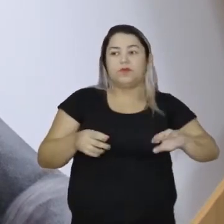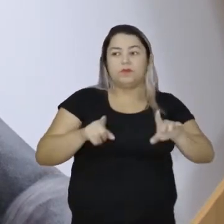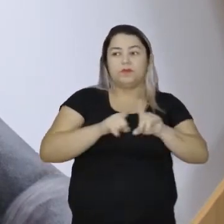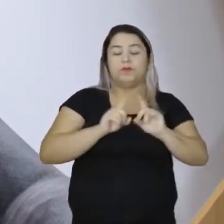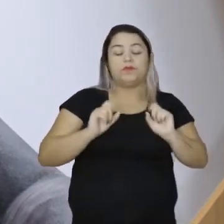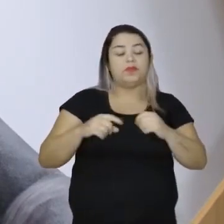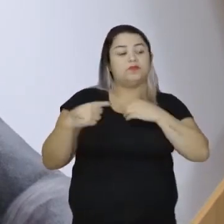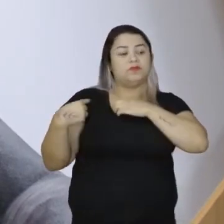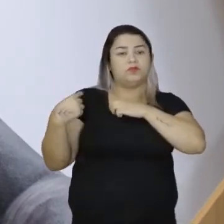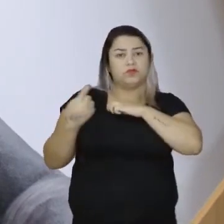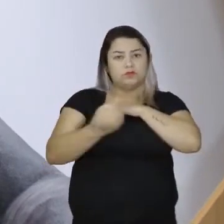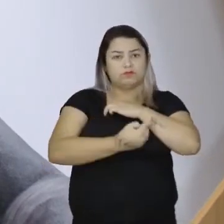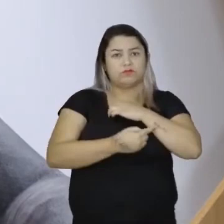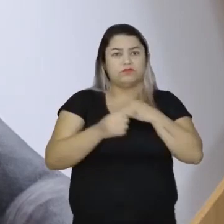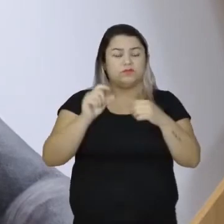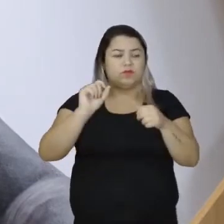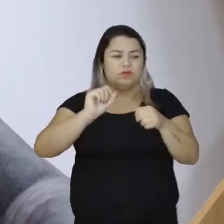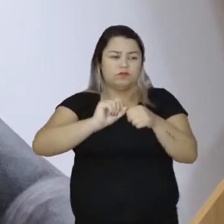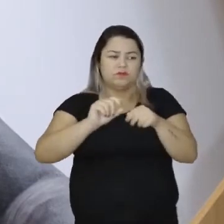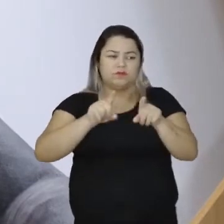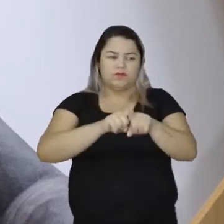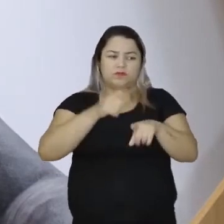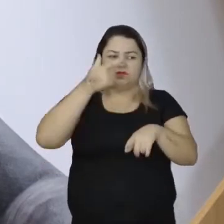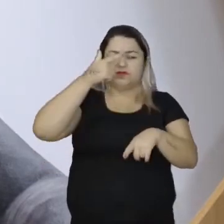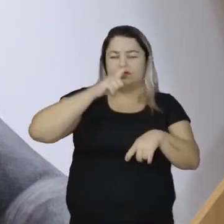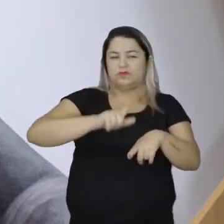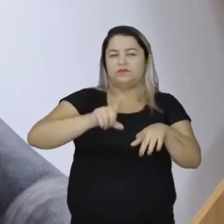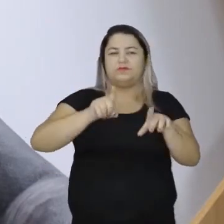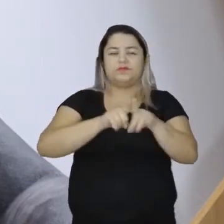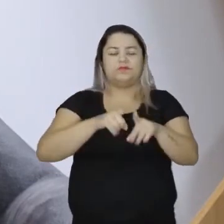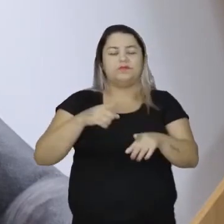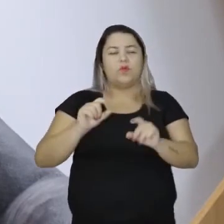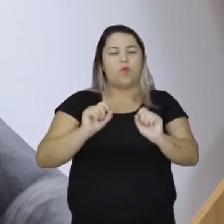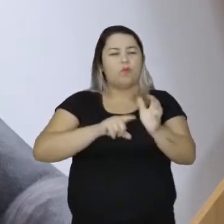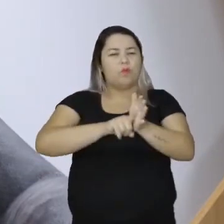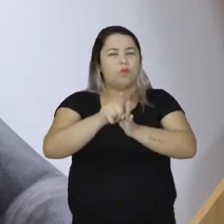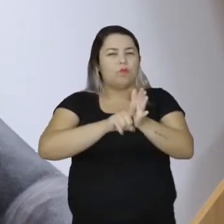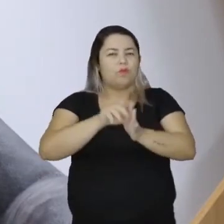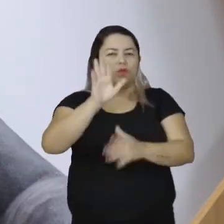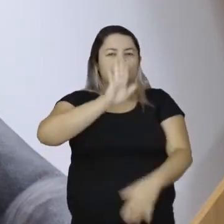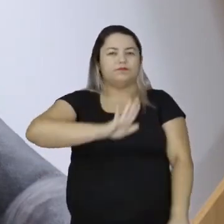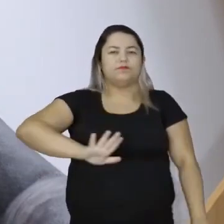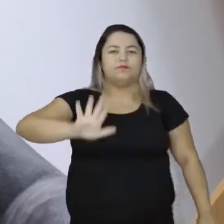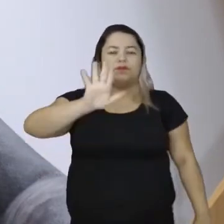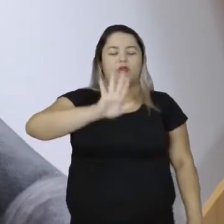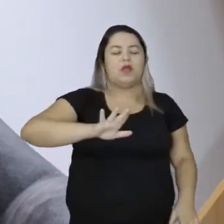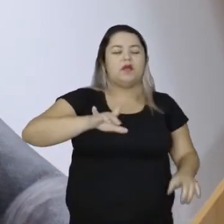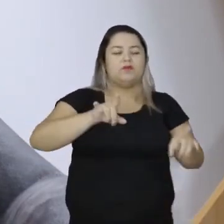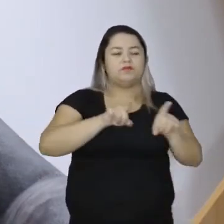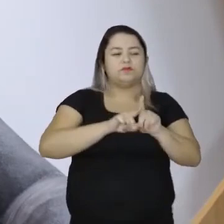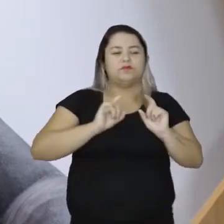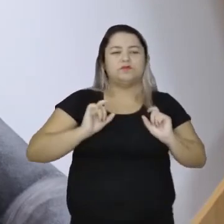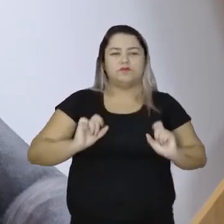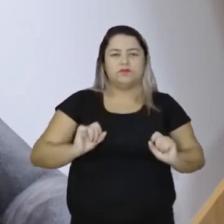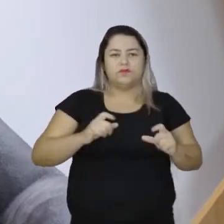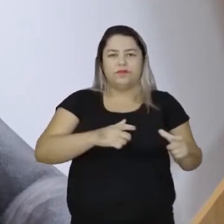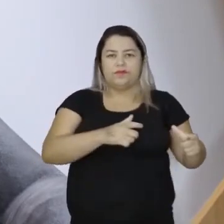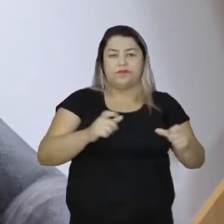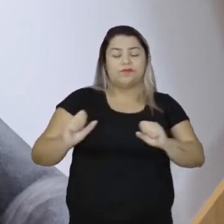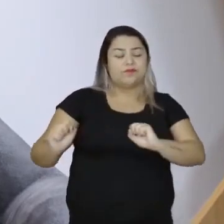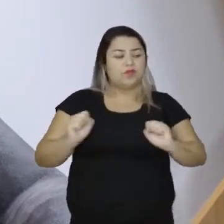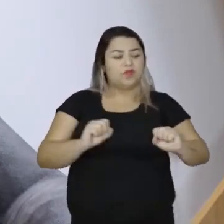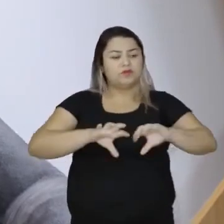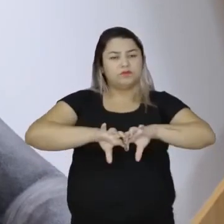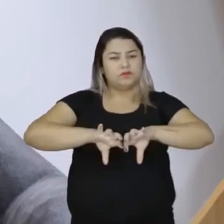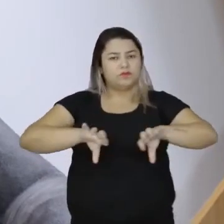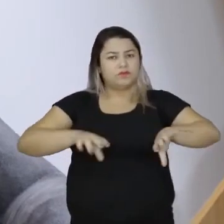Portanto, nós fizemos lutas históricas para garantir que tivéssemos um plano nacional de agroecologia onde pudesse separar